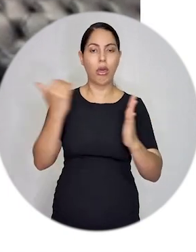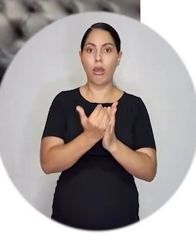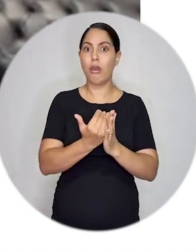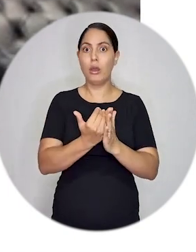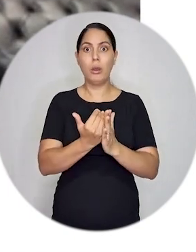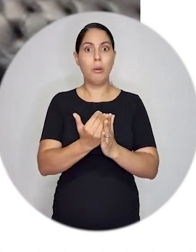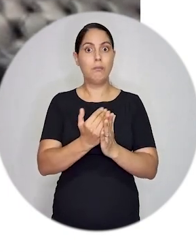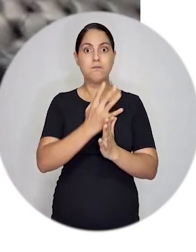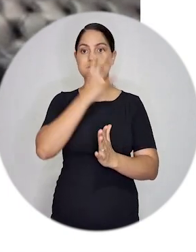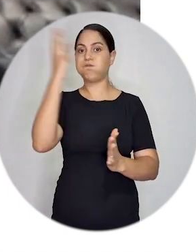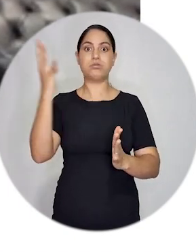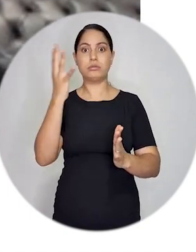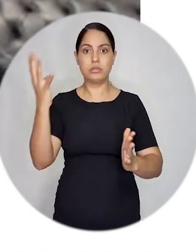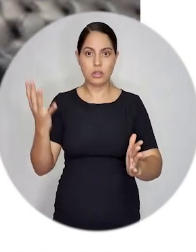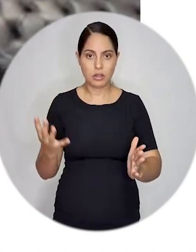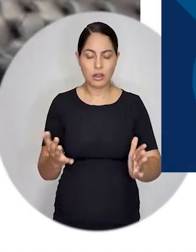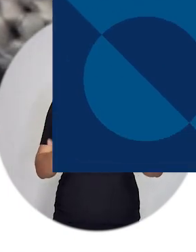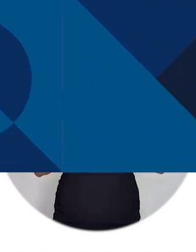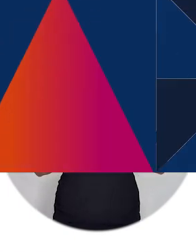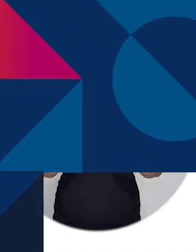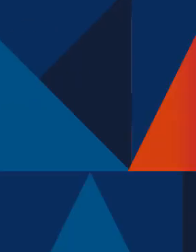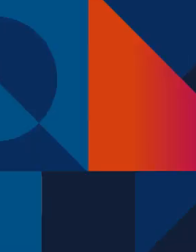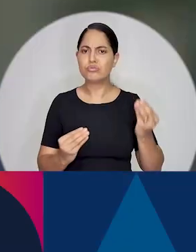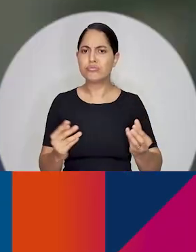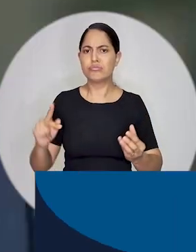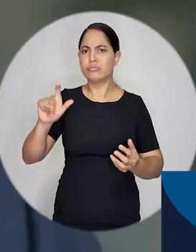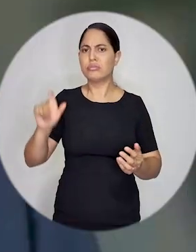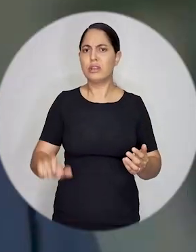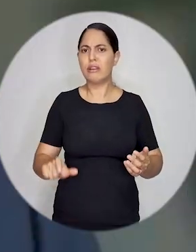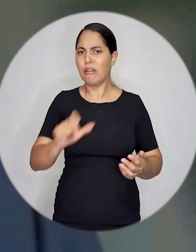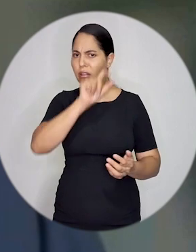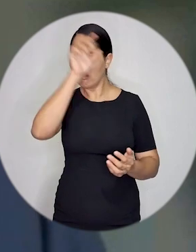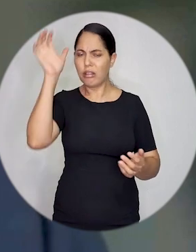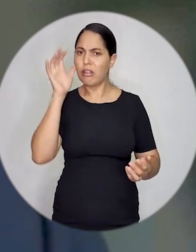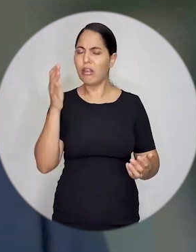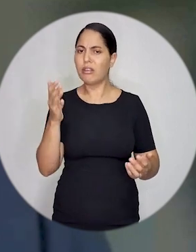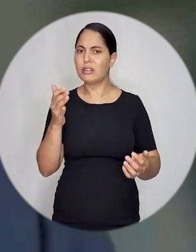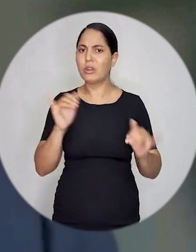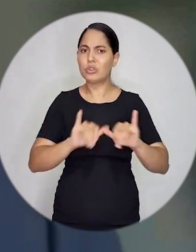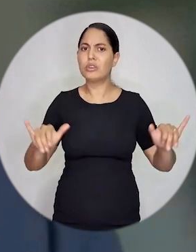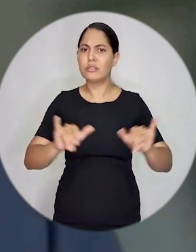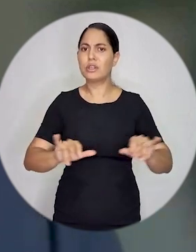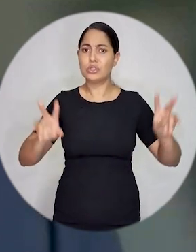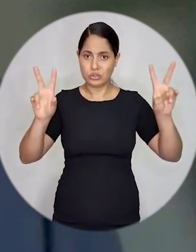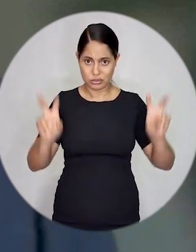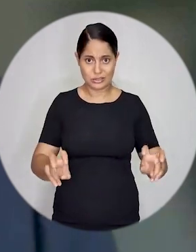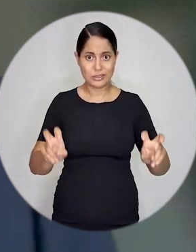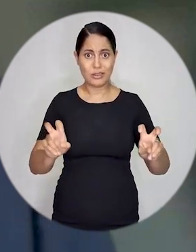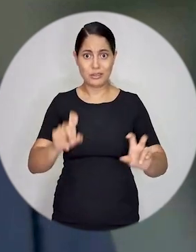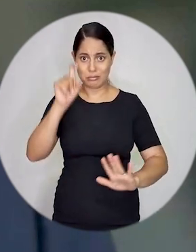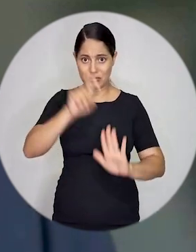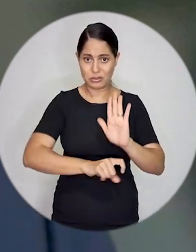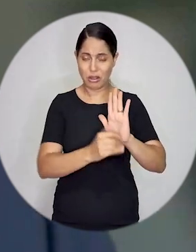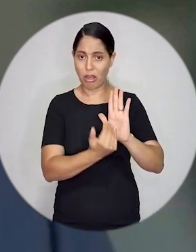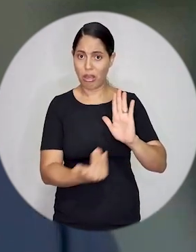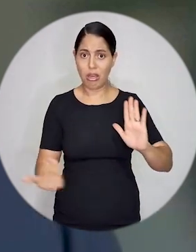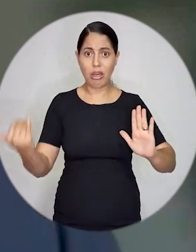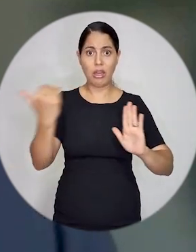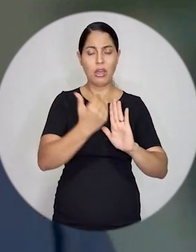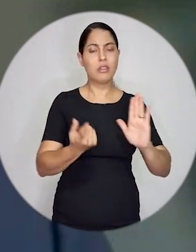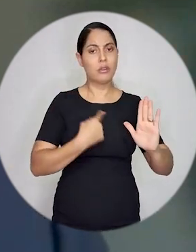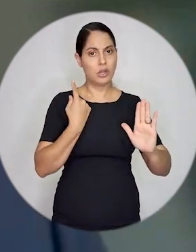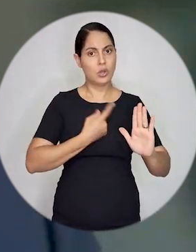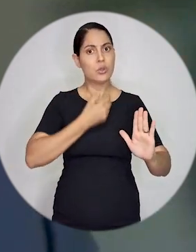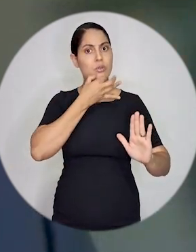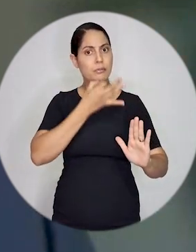dificilmente será absorvido integralmente pelos clientes. Então, nós estamos falando aqui de um aumento de tributação que é muito severo. E acho que